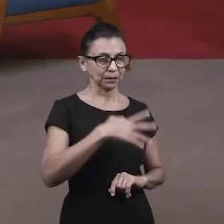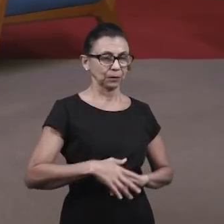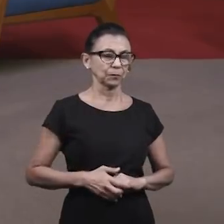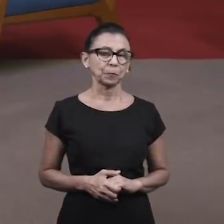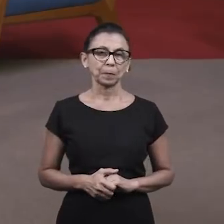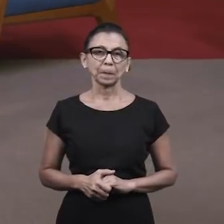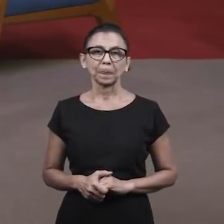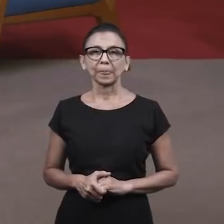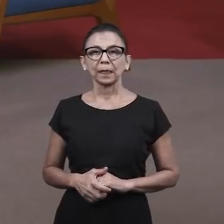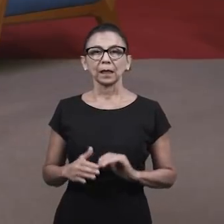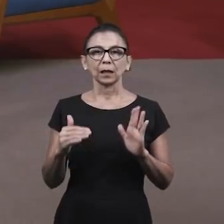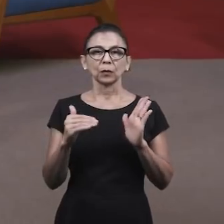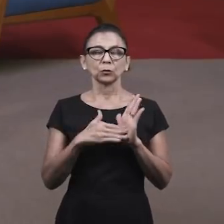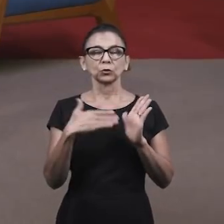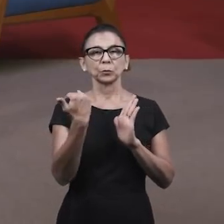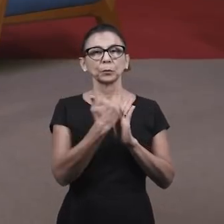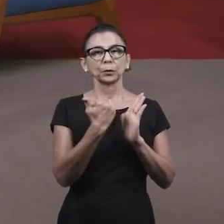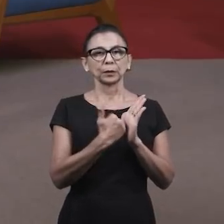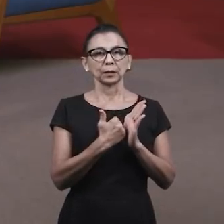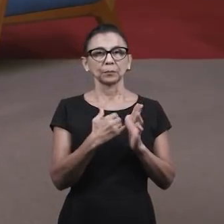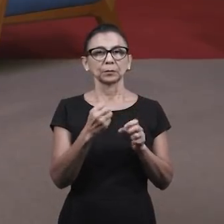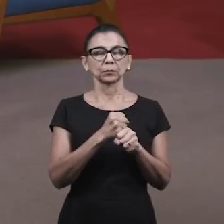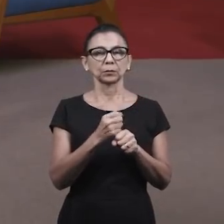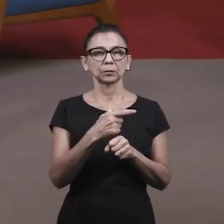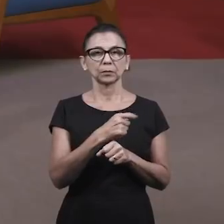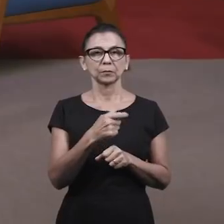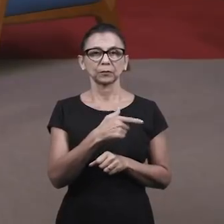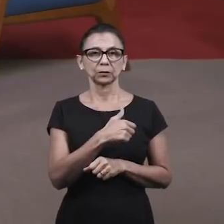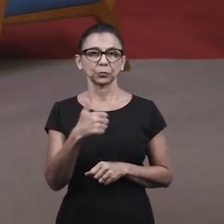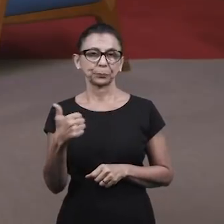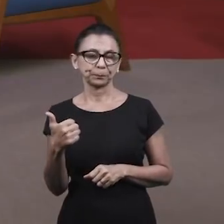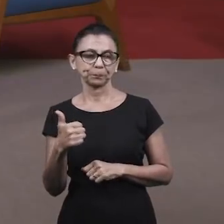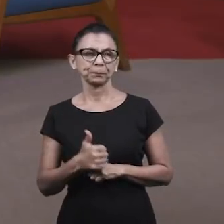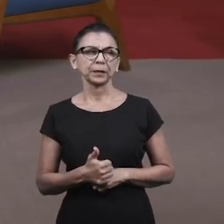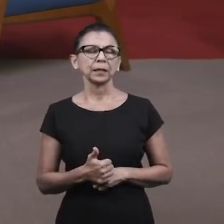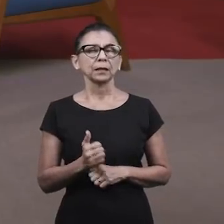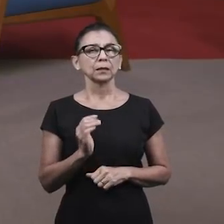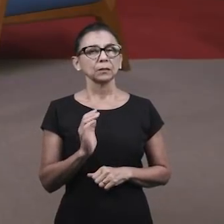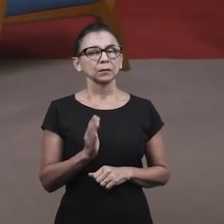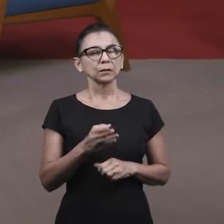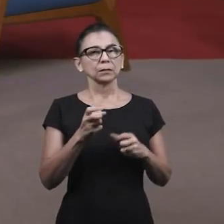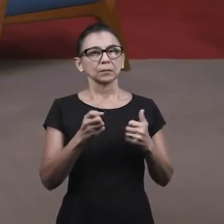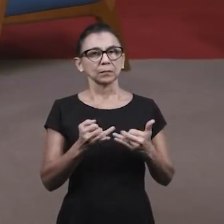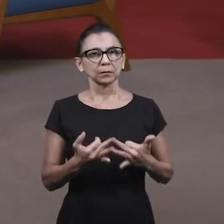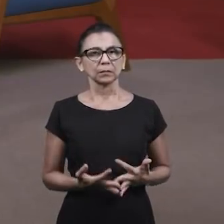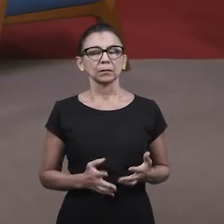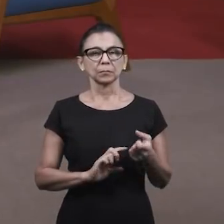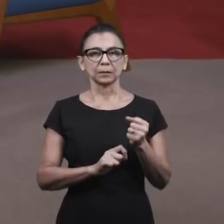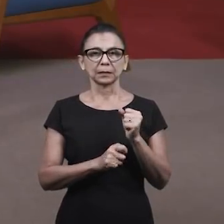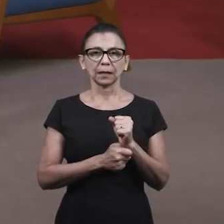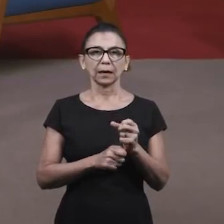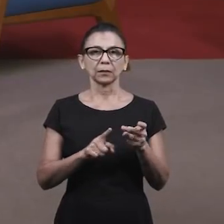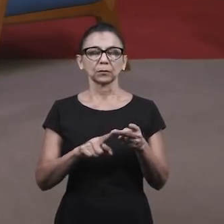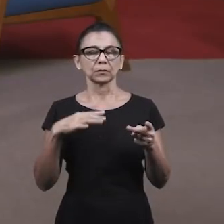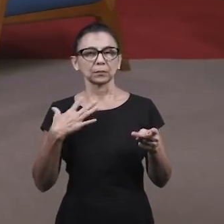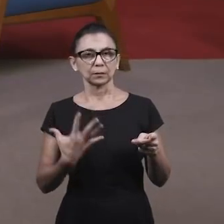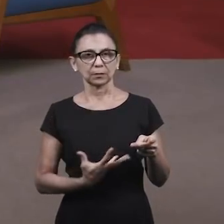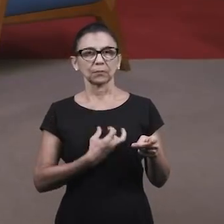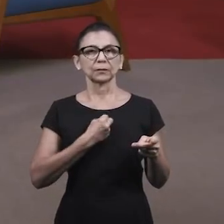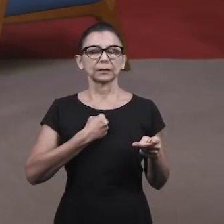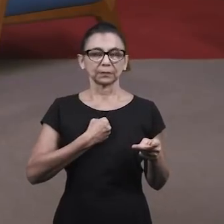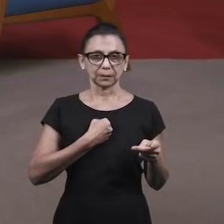do pão É. e conhecer esse mistério. Precisa fazer o convite, fica conosco, né? Senhor, Verdade. entra no meu coração, entra na minha Amém. vida. Já declinou o dia. Já